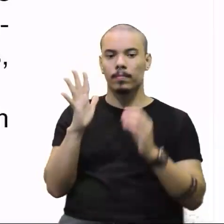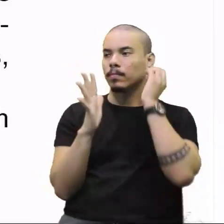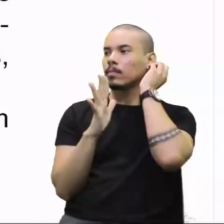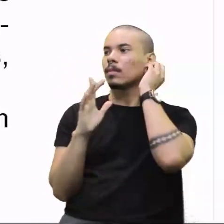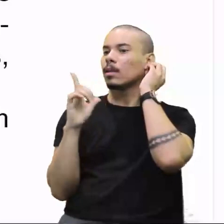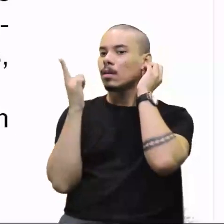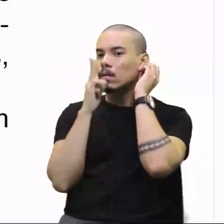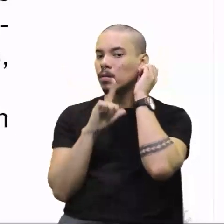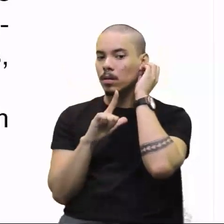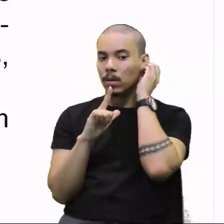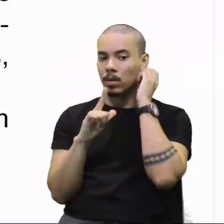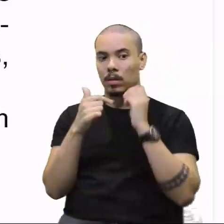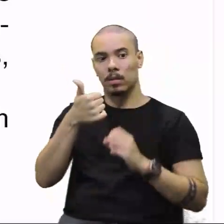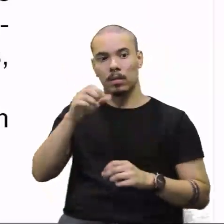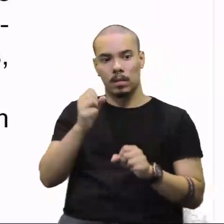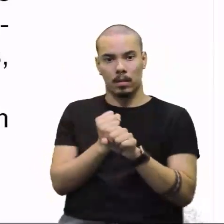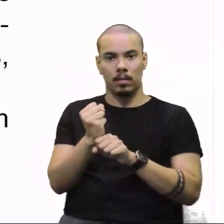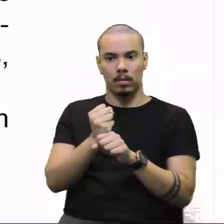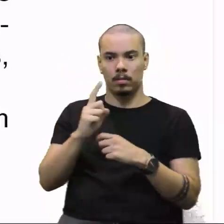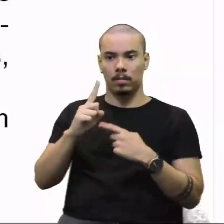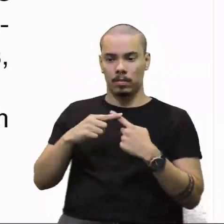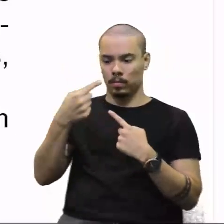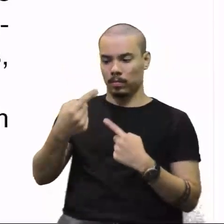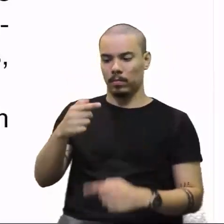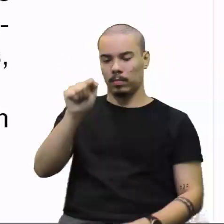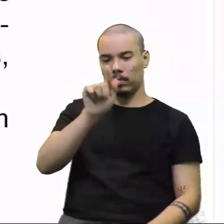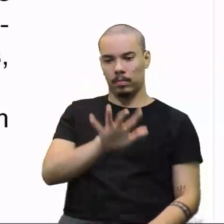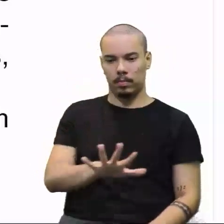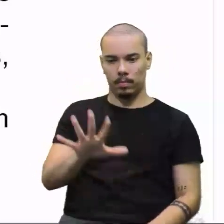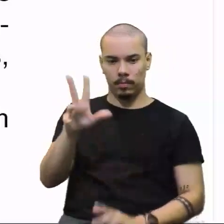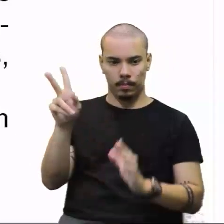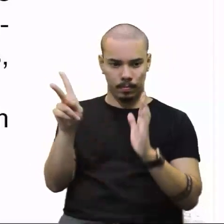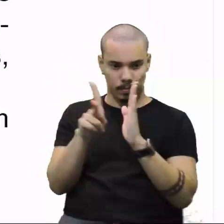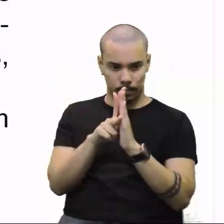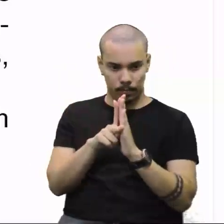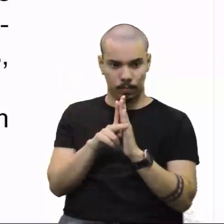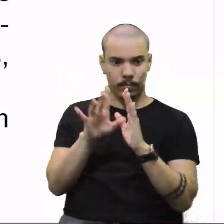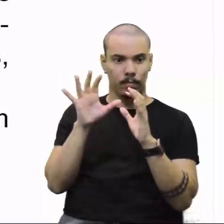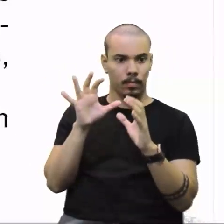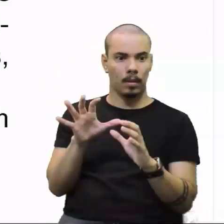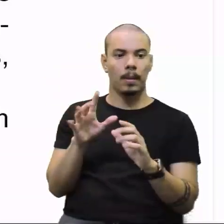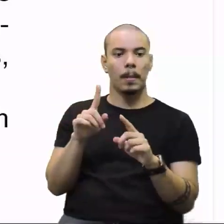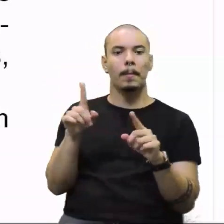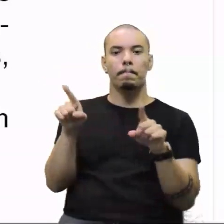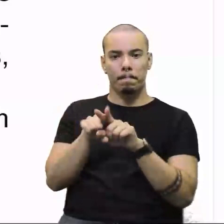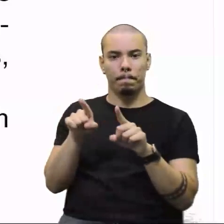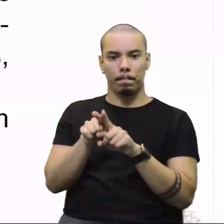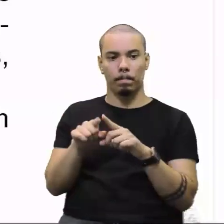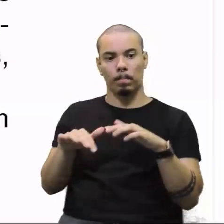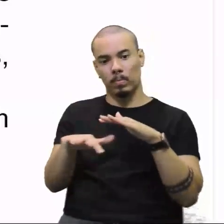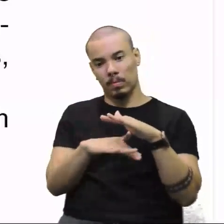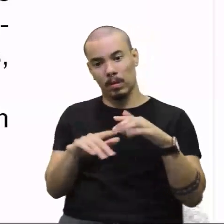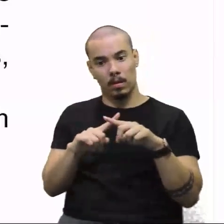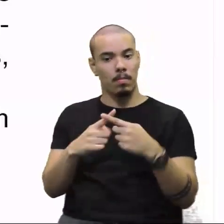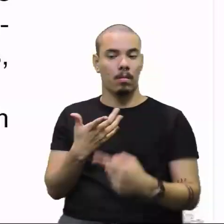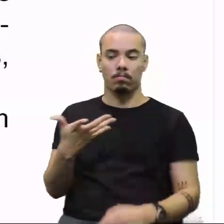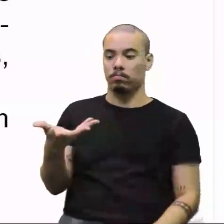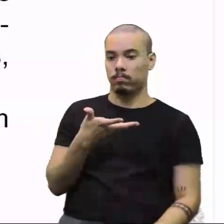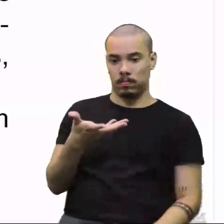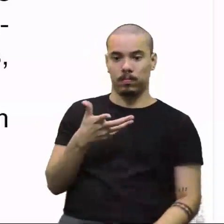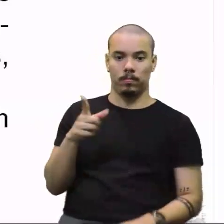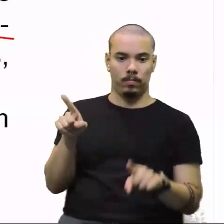restrita, 10 anos depois, a geral. Válida não só para referenciais inerciais, mas também para referenciais não